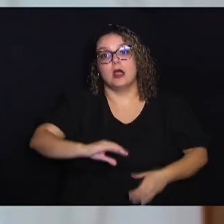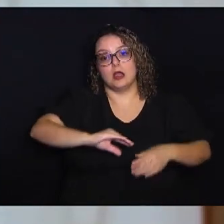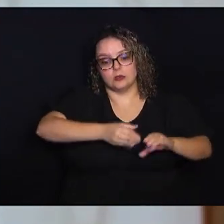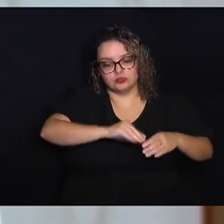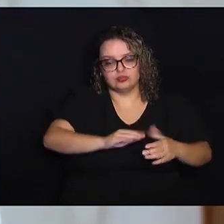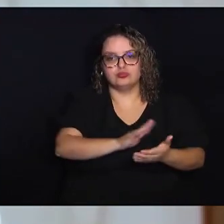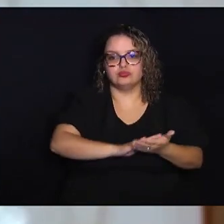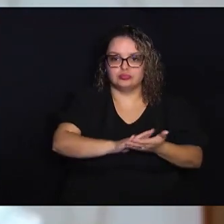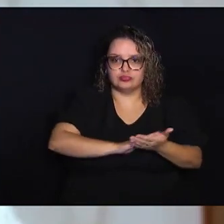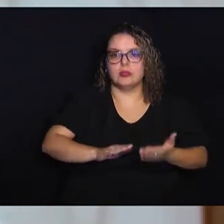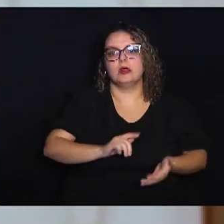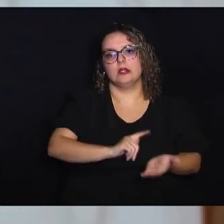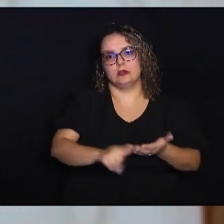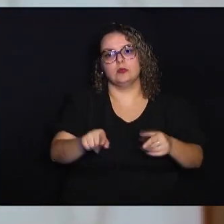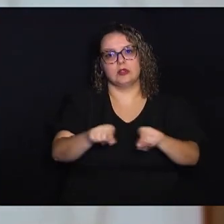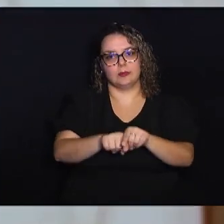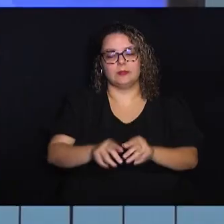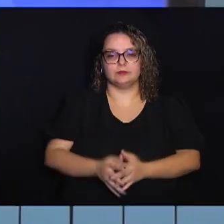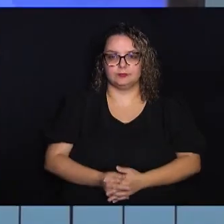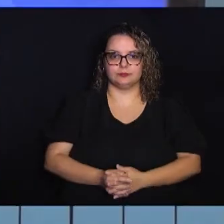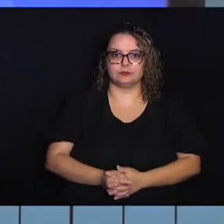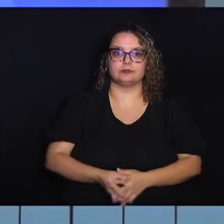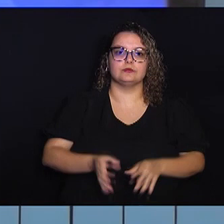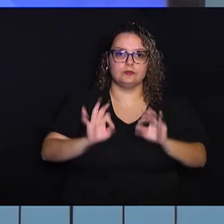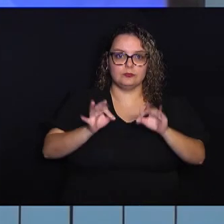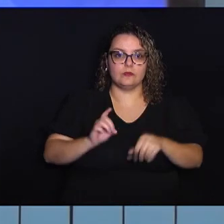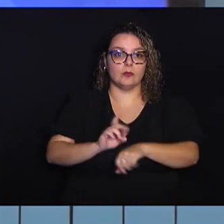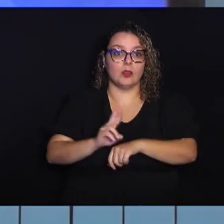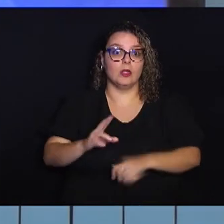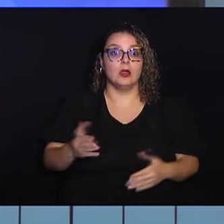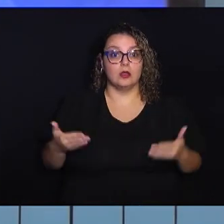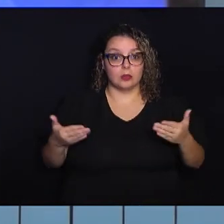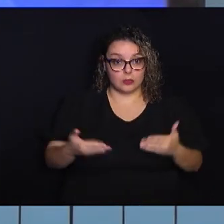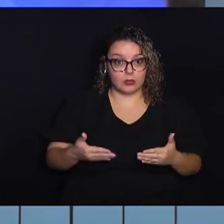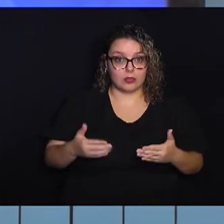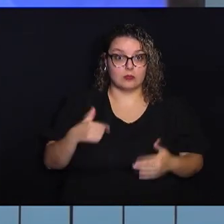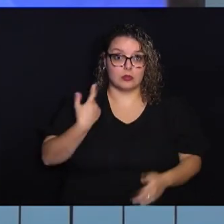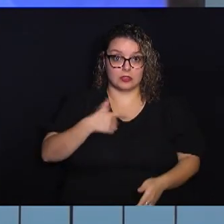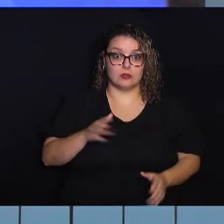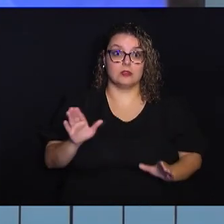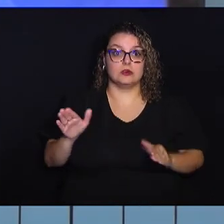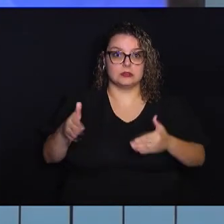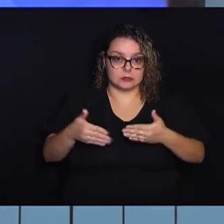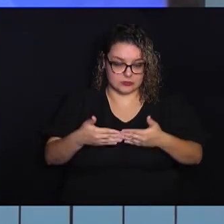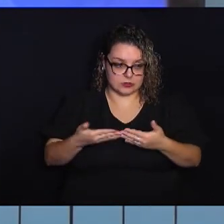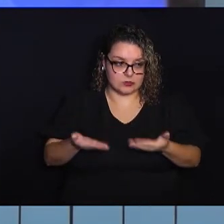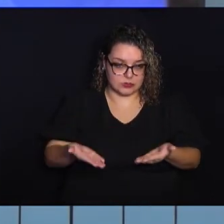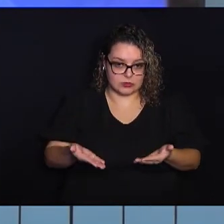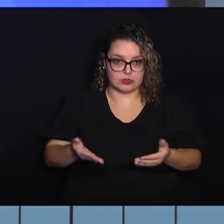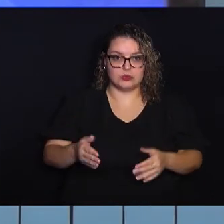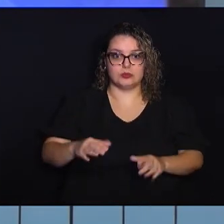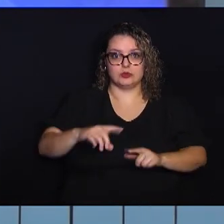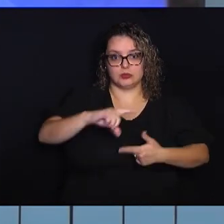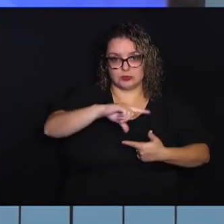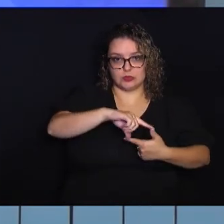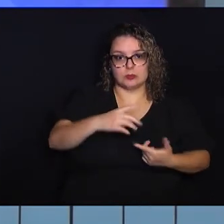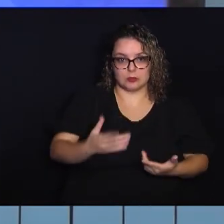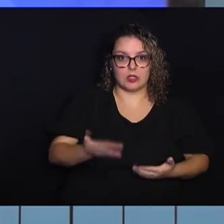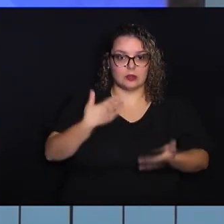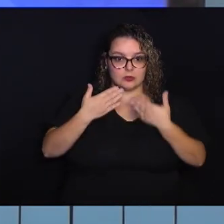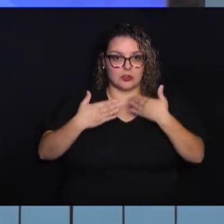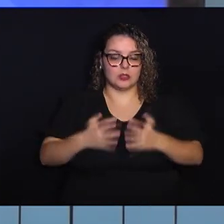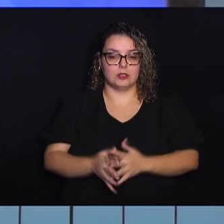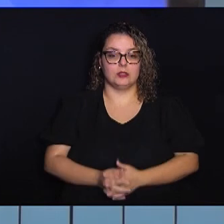vai, para manter isso aí limpo também. Exatamente, doutor. Agora, para a gente ir fechando aqui, né, o nosso